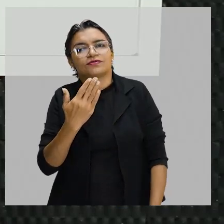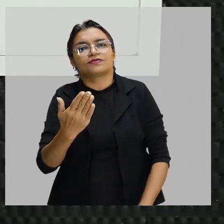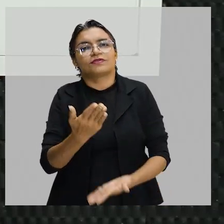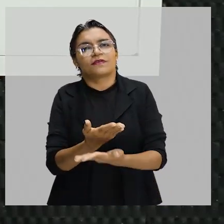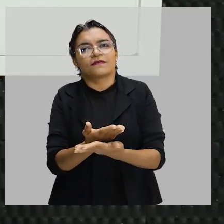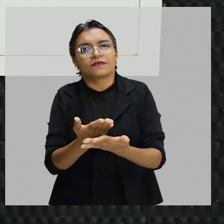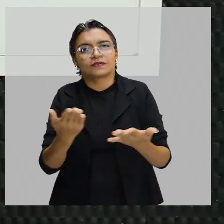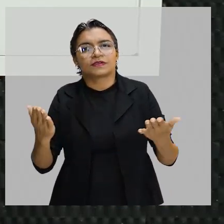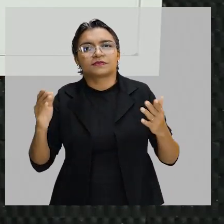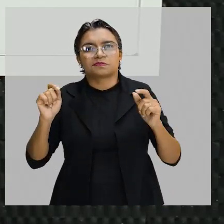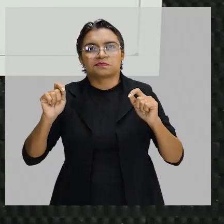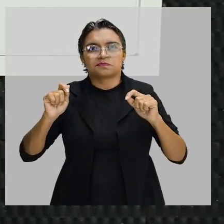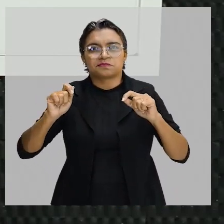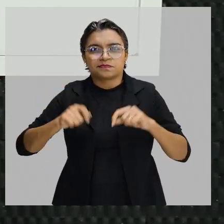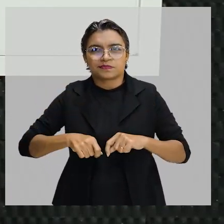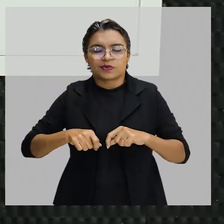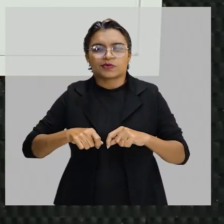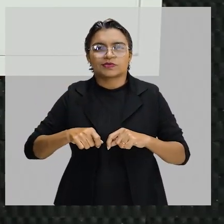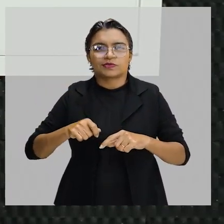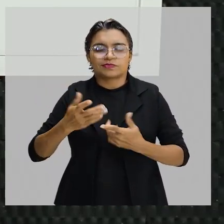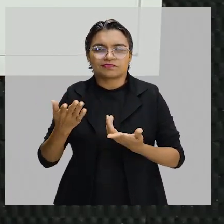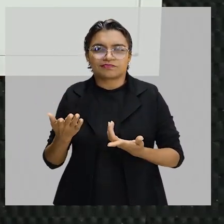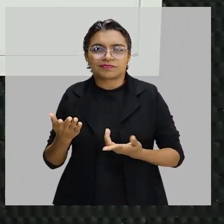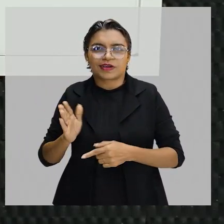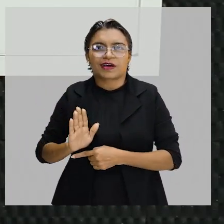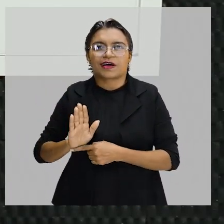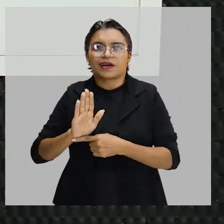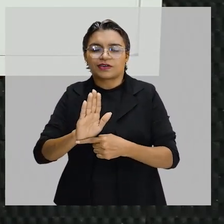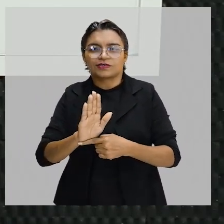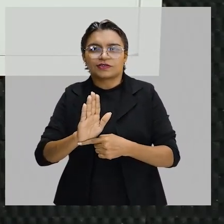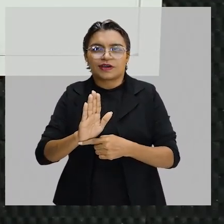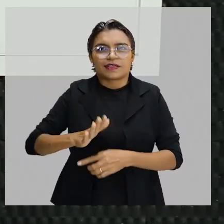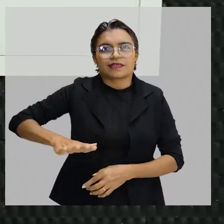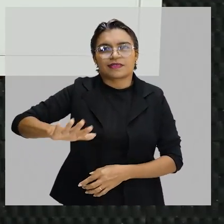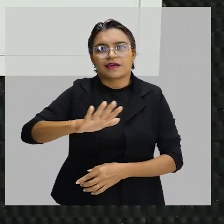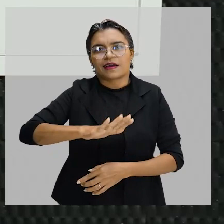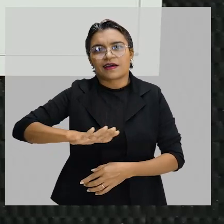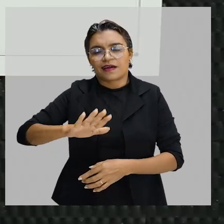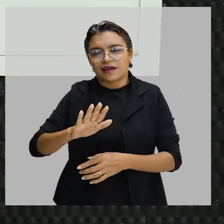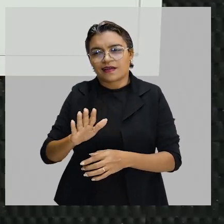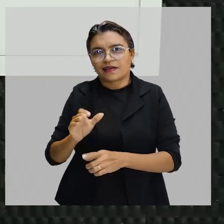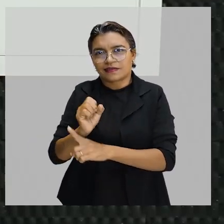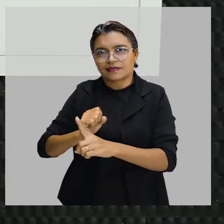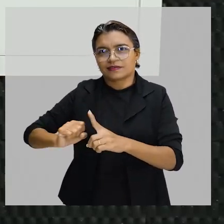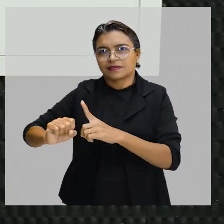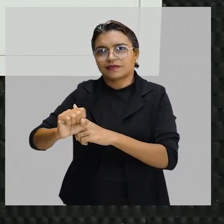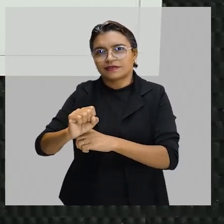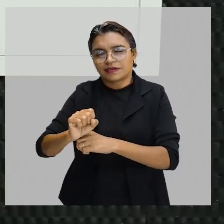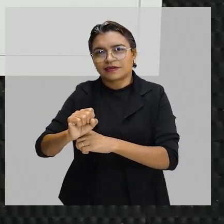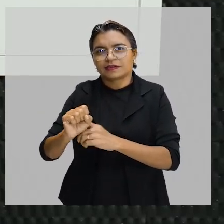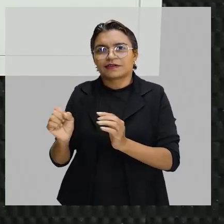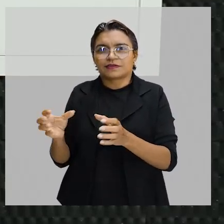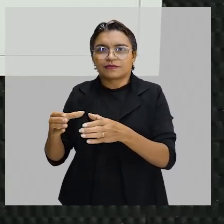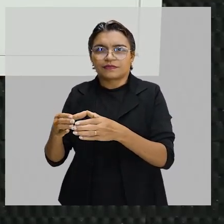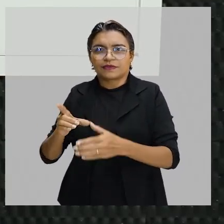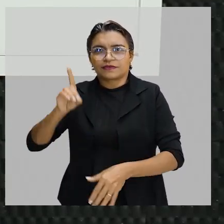para que os senhores possam realmente contribuir com esta vida coletiva. Que a vida coletiva seja abençoada por Deus.